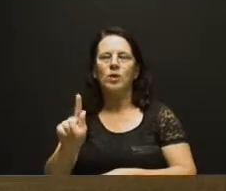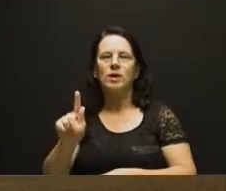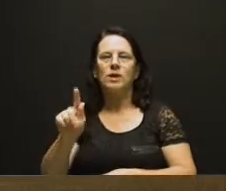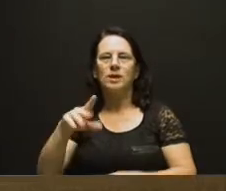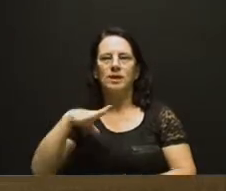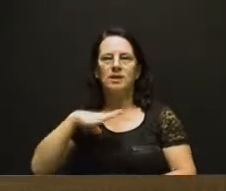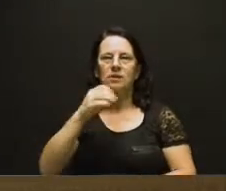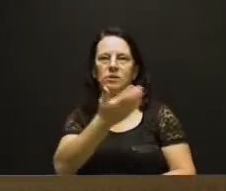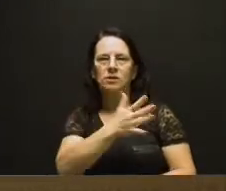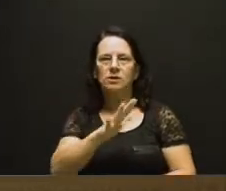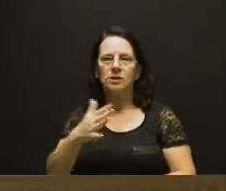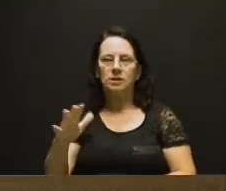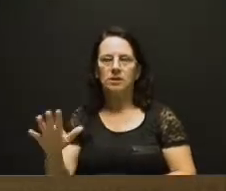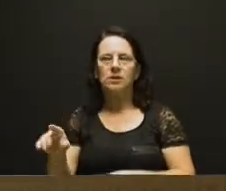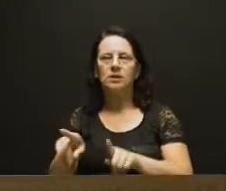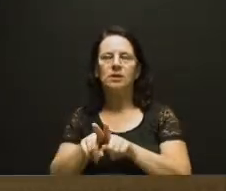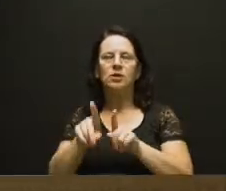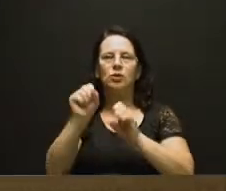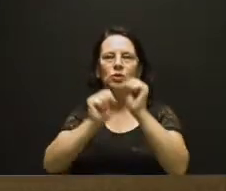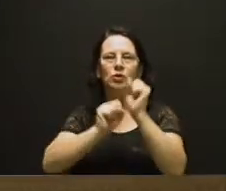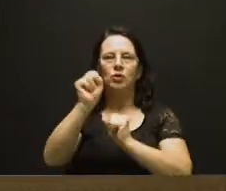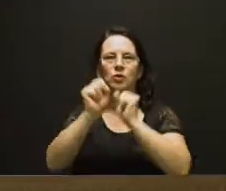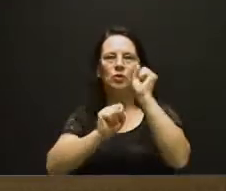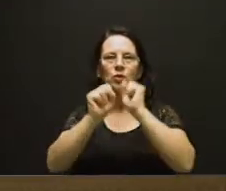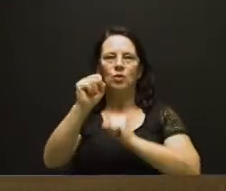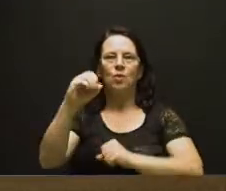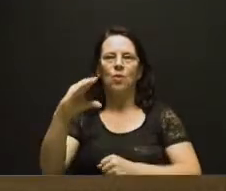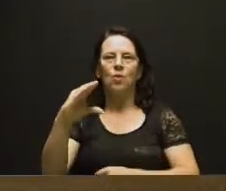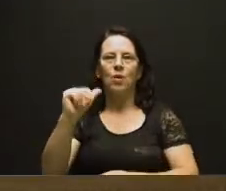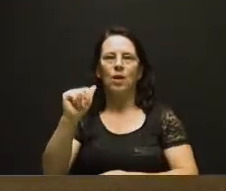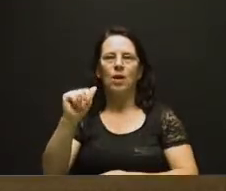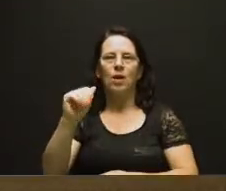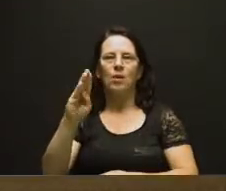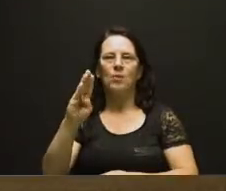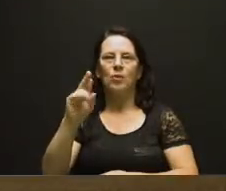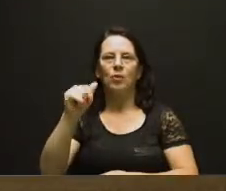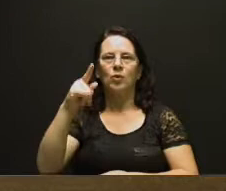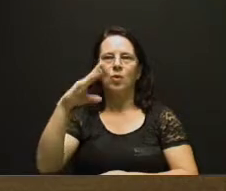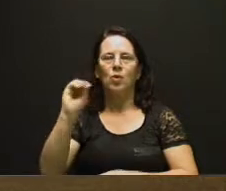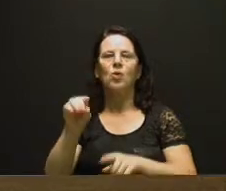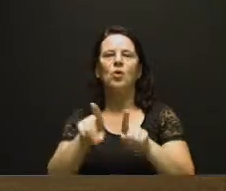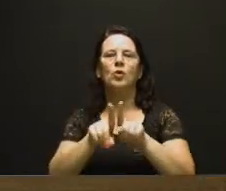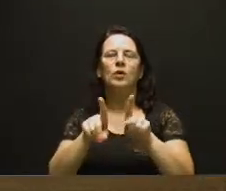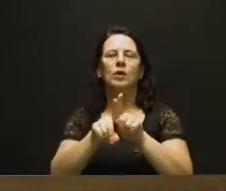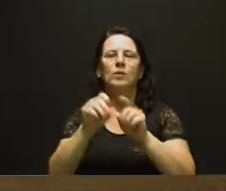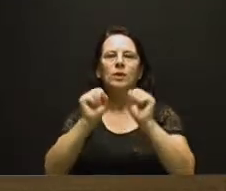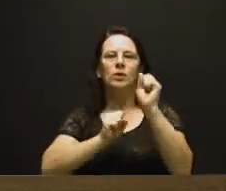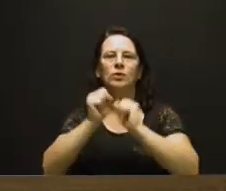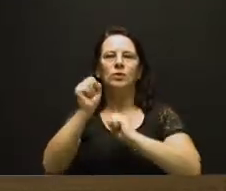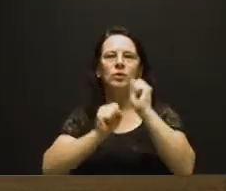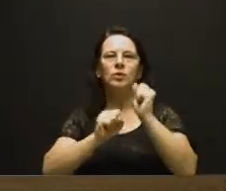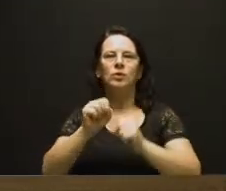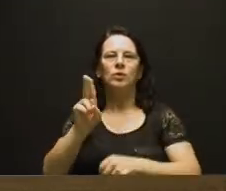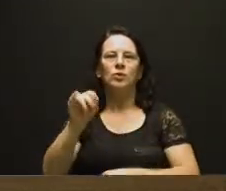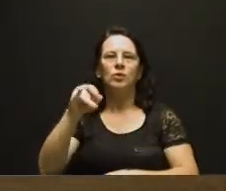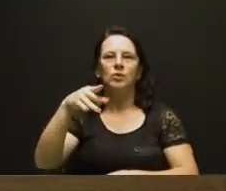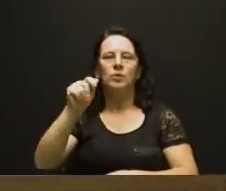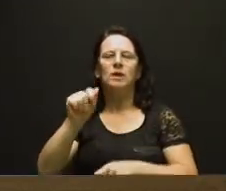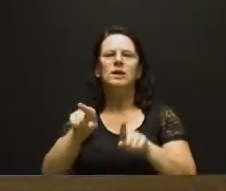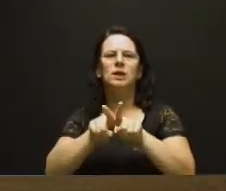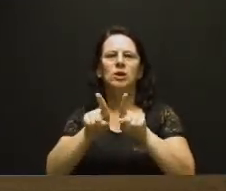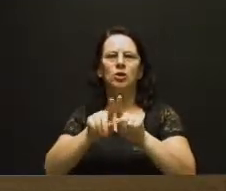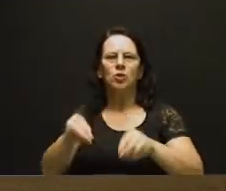patrocinada pela cabo glórias e minas projeto social de nós entregamos 85 chuteiras jogos de